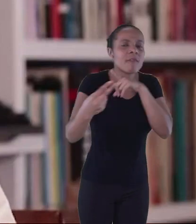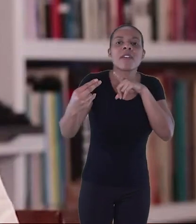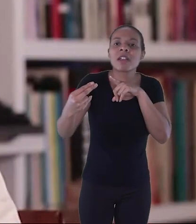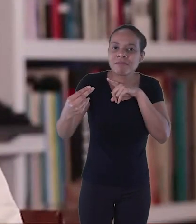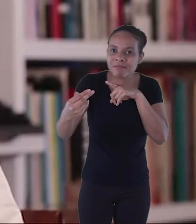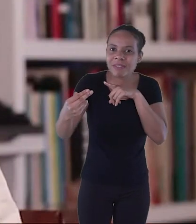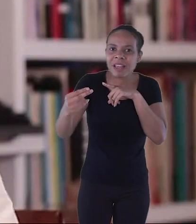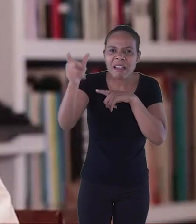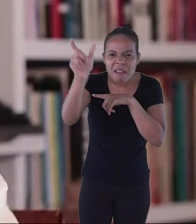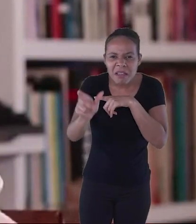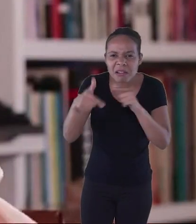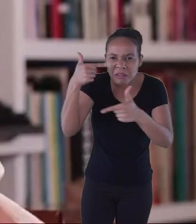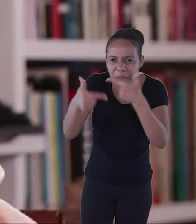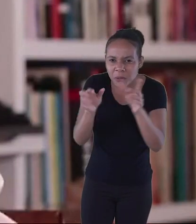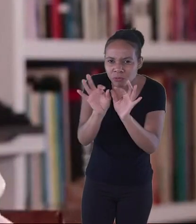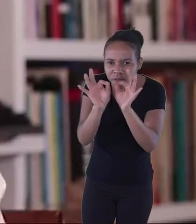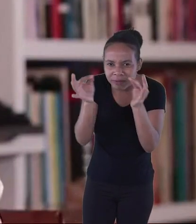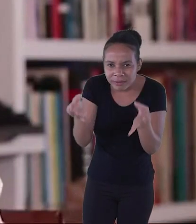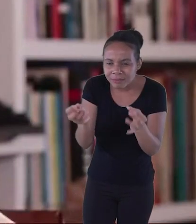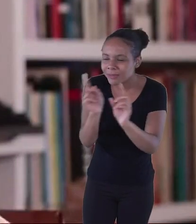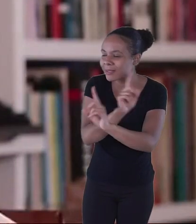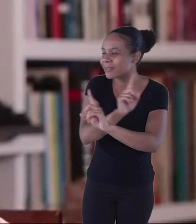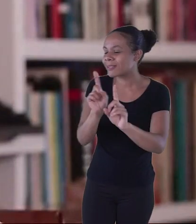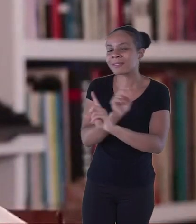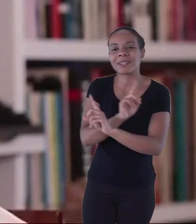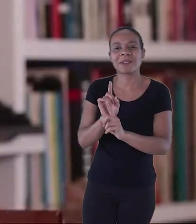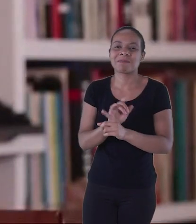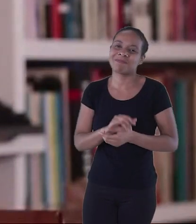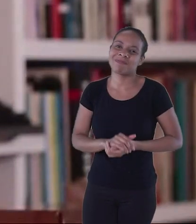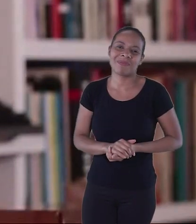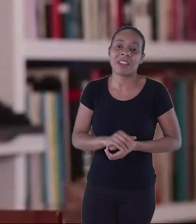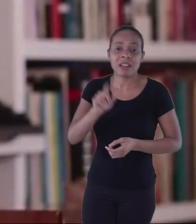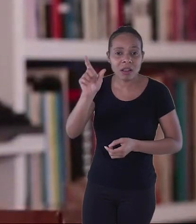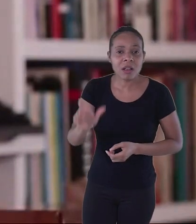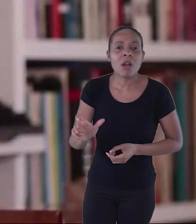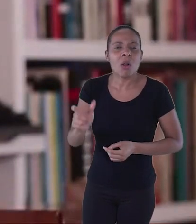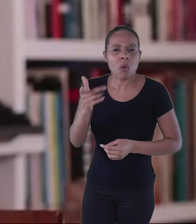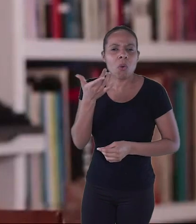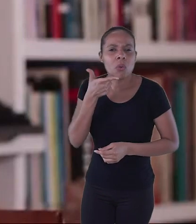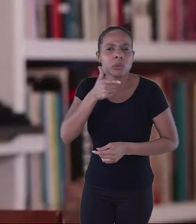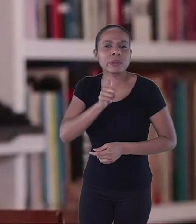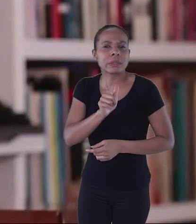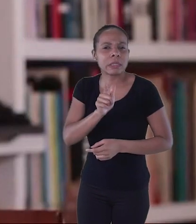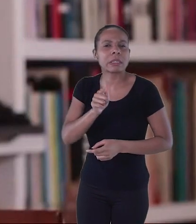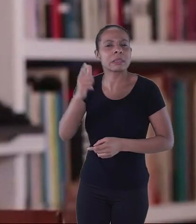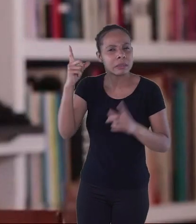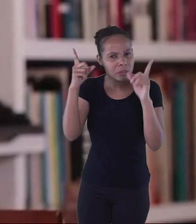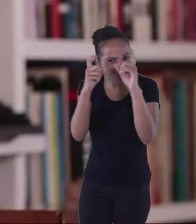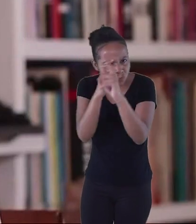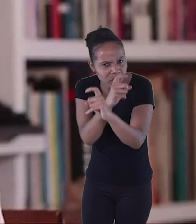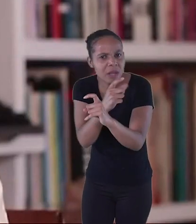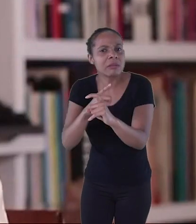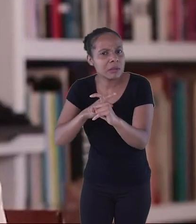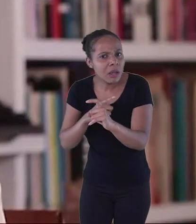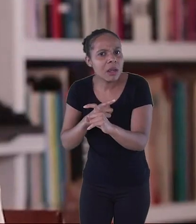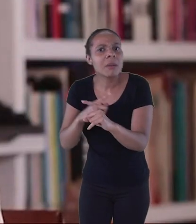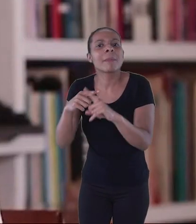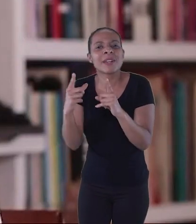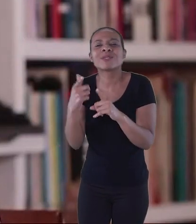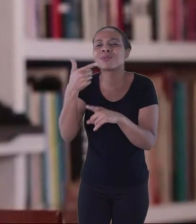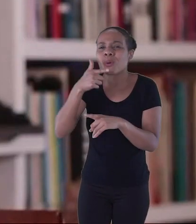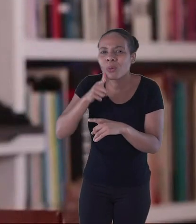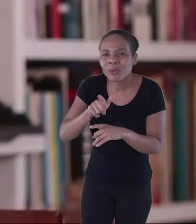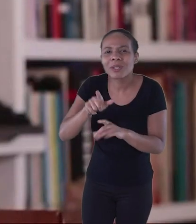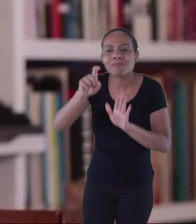Instagram, como com facilidade, com muita dificuldade ela conseguiu vencer e postar textos quase diários.